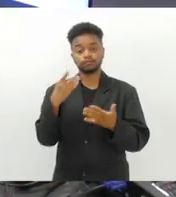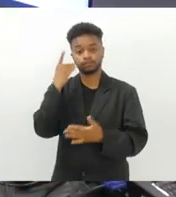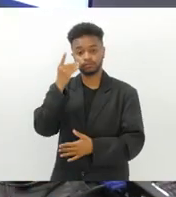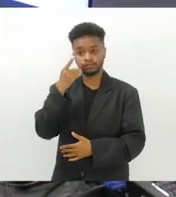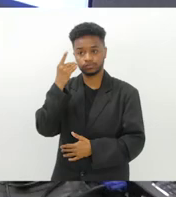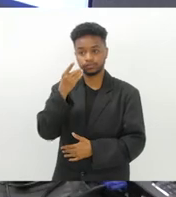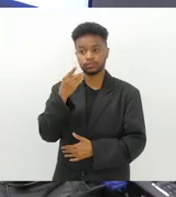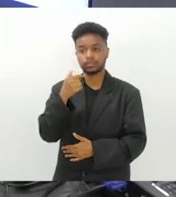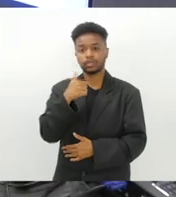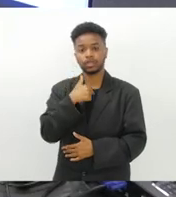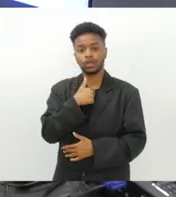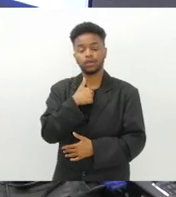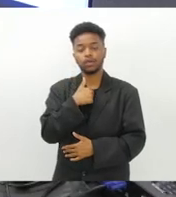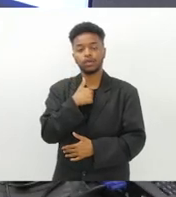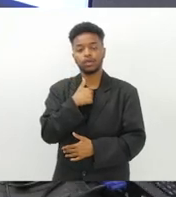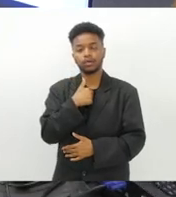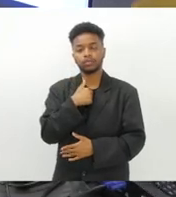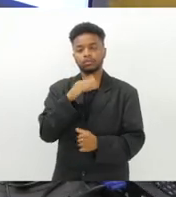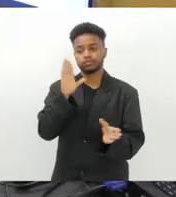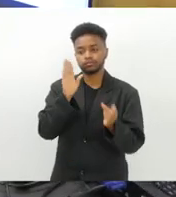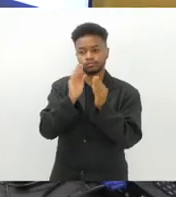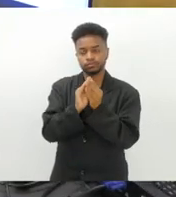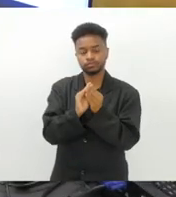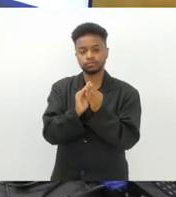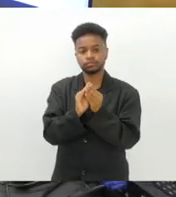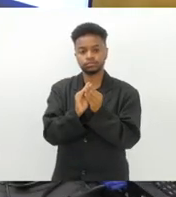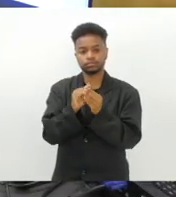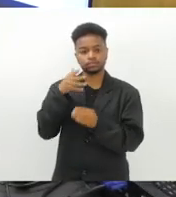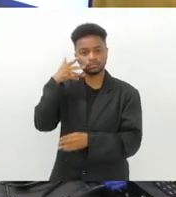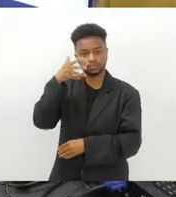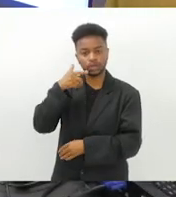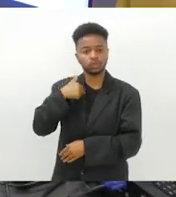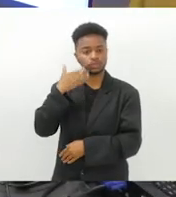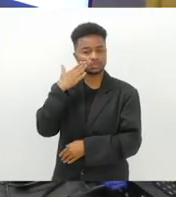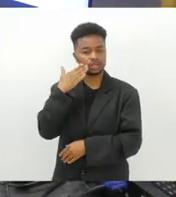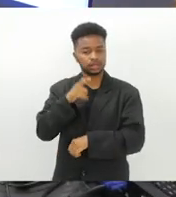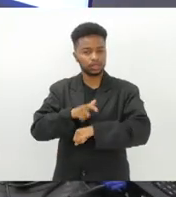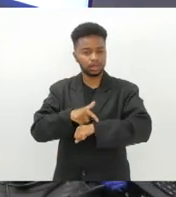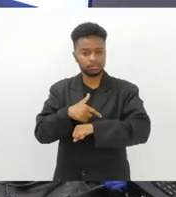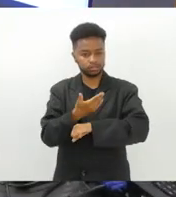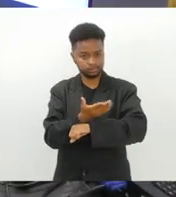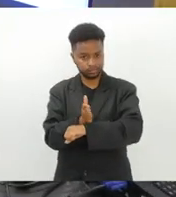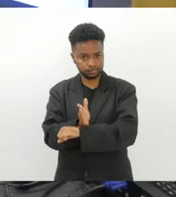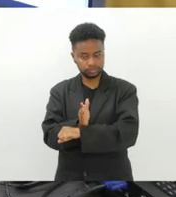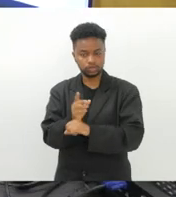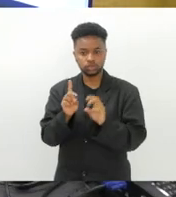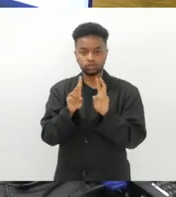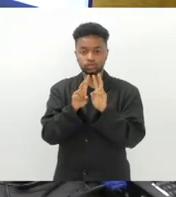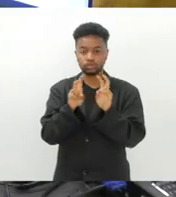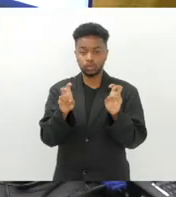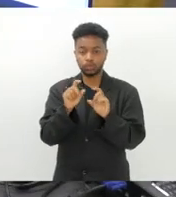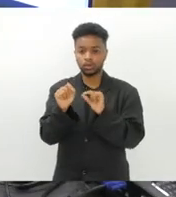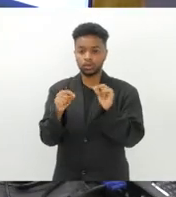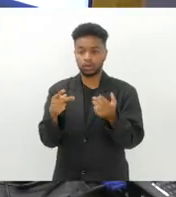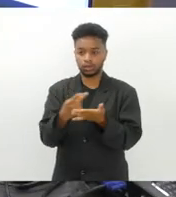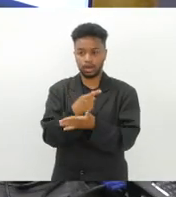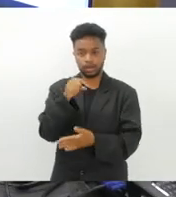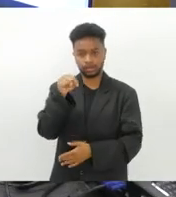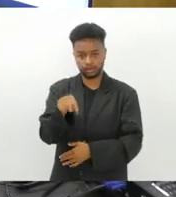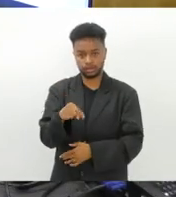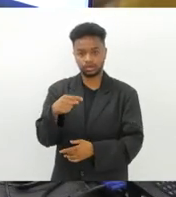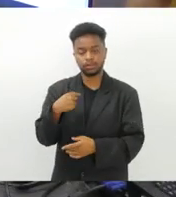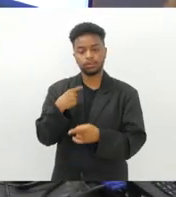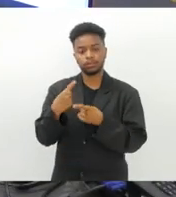desse ato, vou fazer uma fala breve, bem rápida, eu sei que a gente já está com o tempo bem reduzido, sobre o que está acontecendo aqui, como eu falei na minha